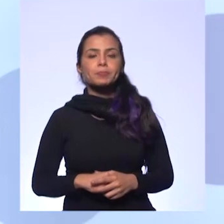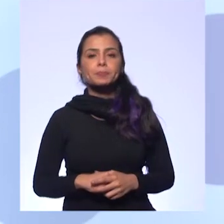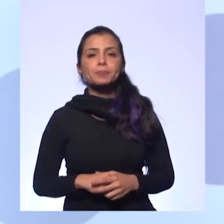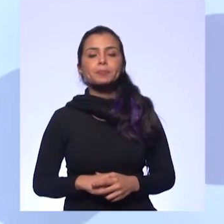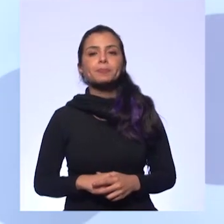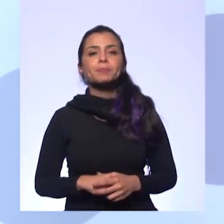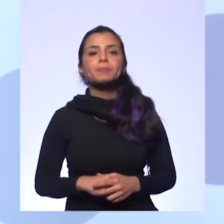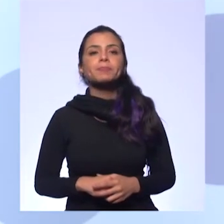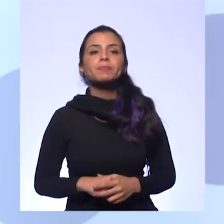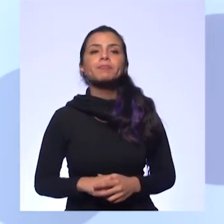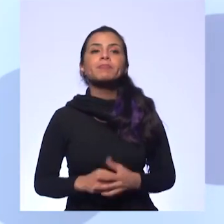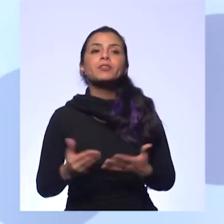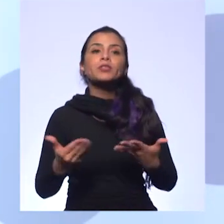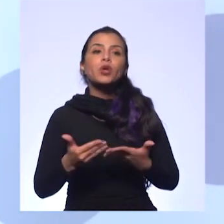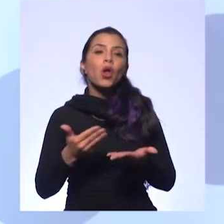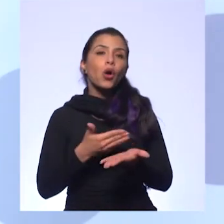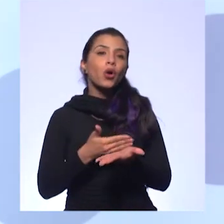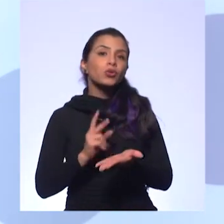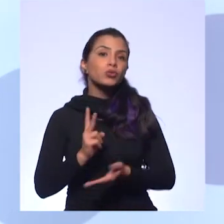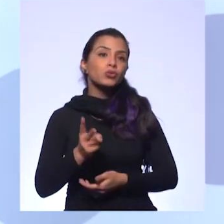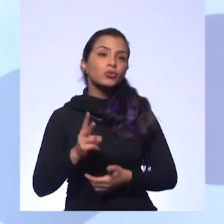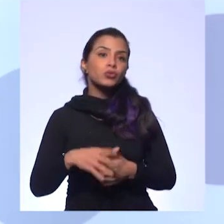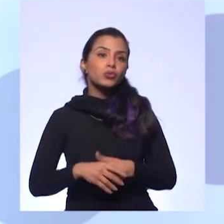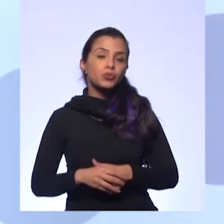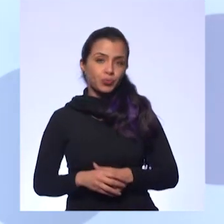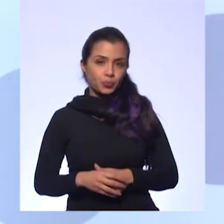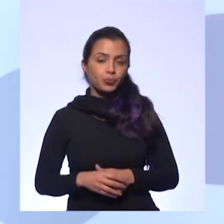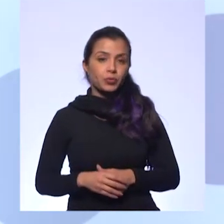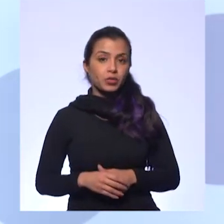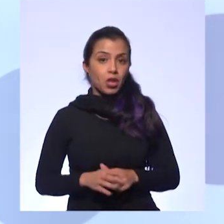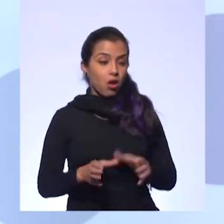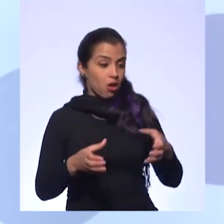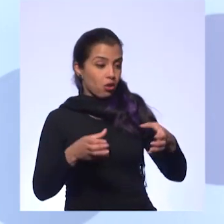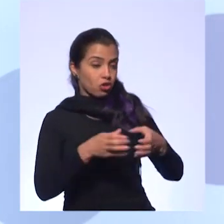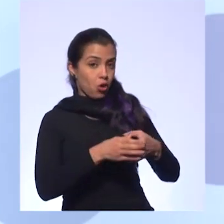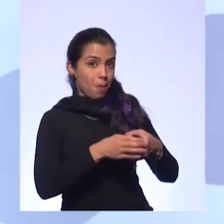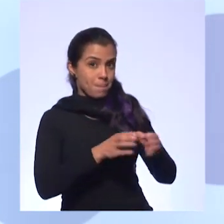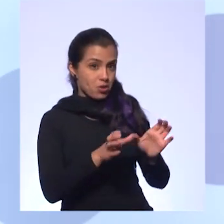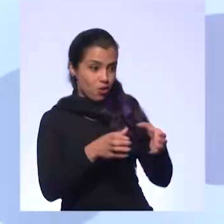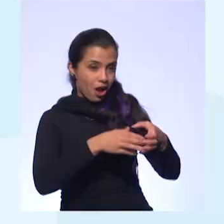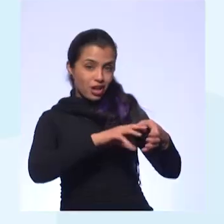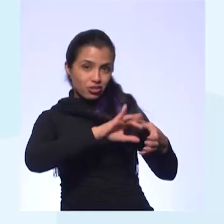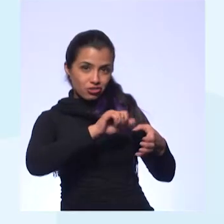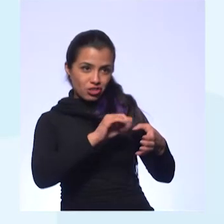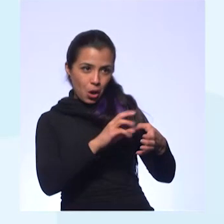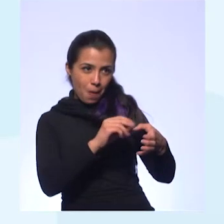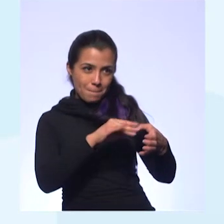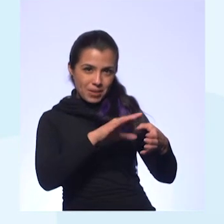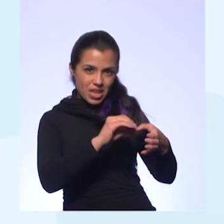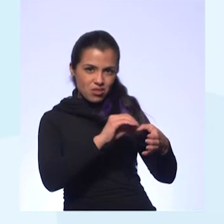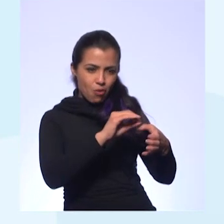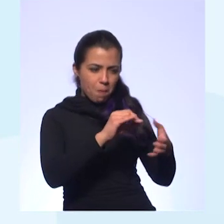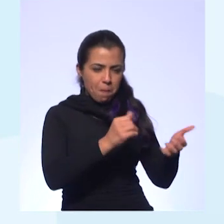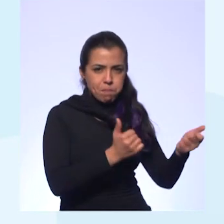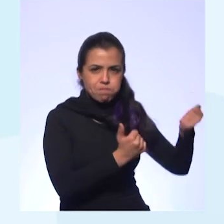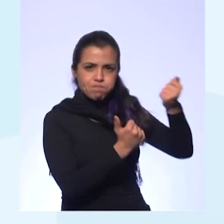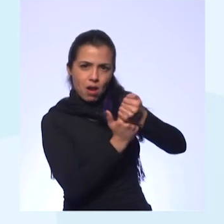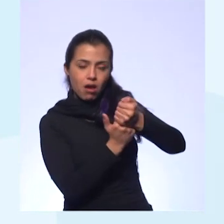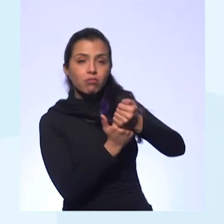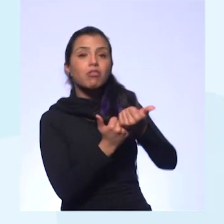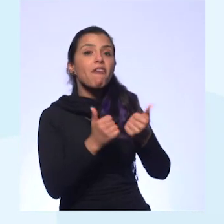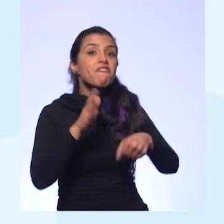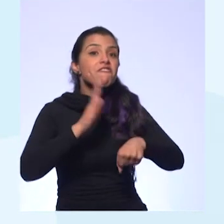gente ver, uma vez que os jacobinos chegam ao poder, o que eles fazem aí como medidas, né? Vamos dar uma olhadinha na tela. Então, olha